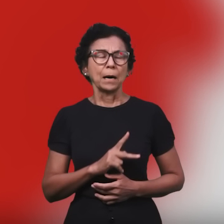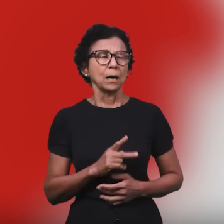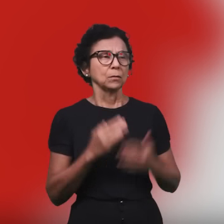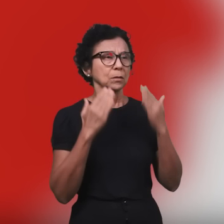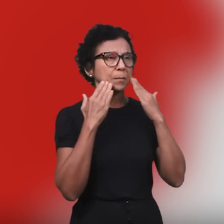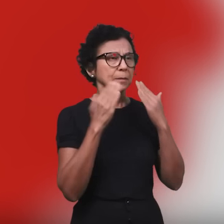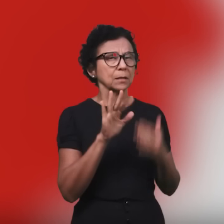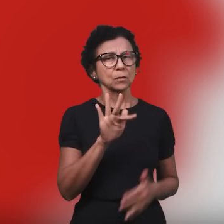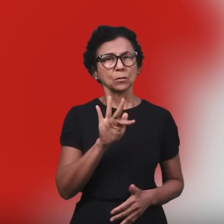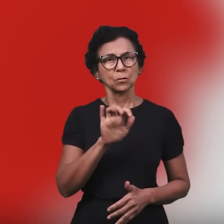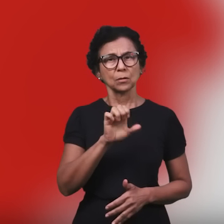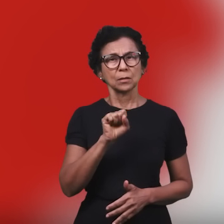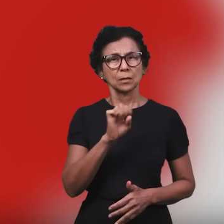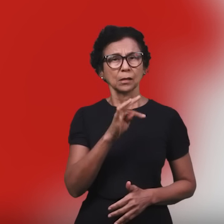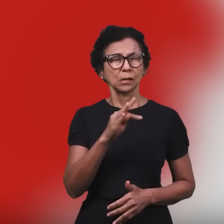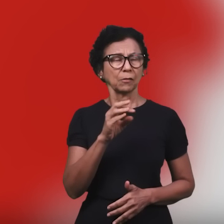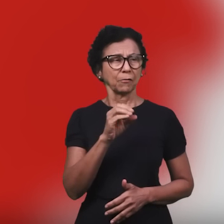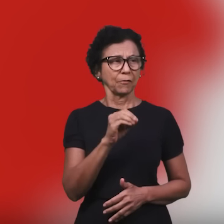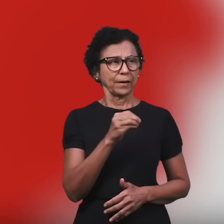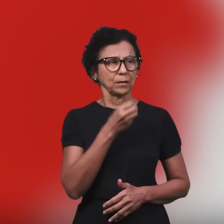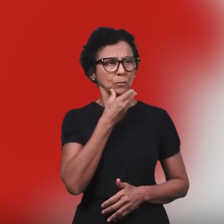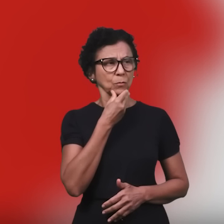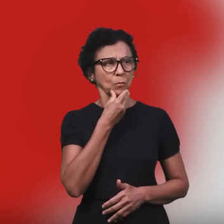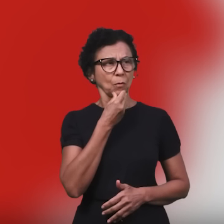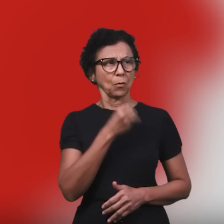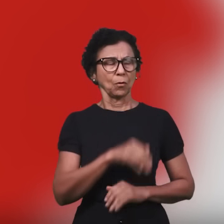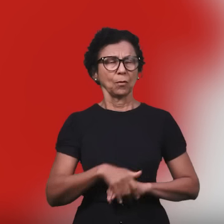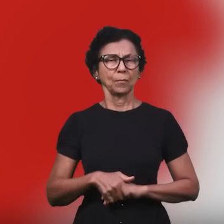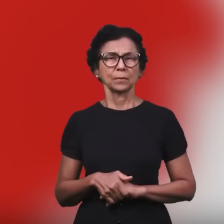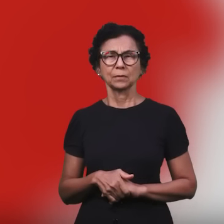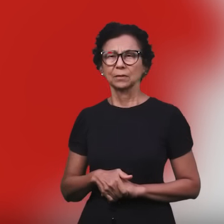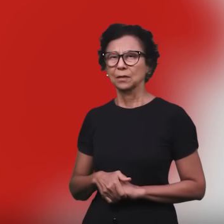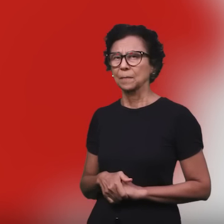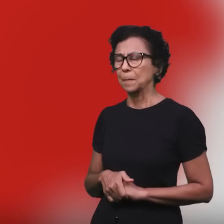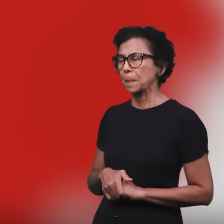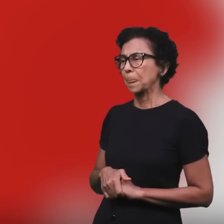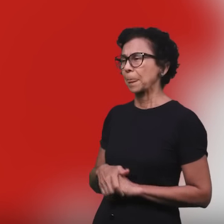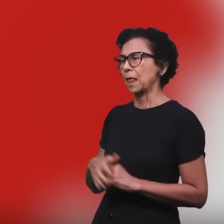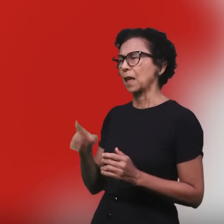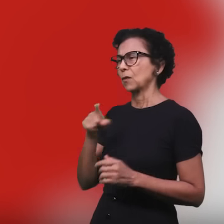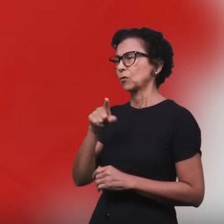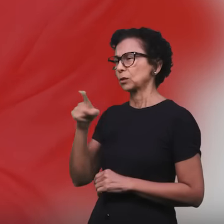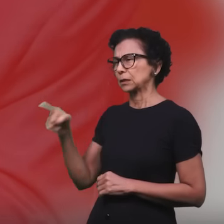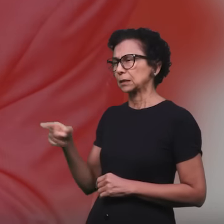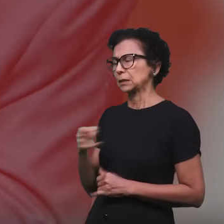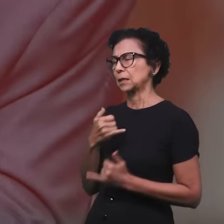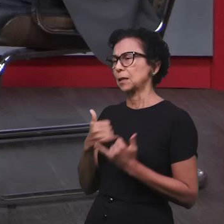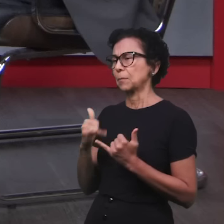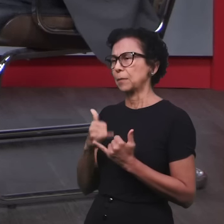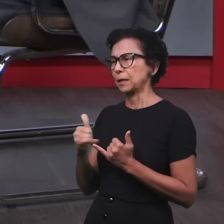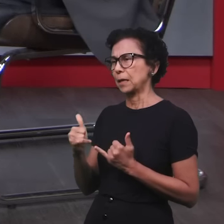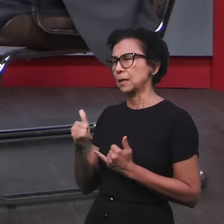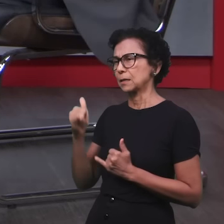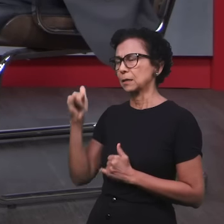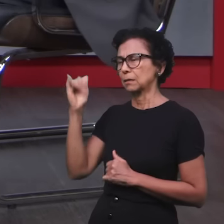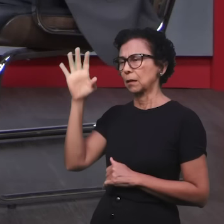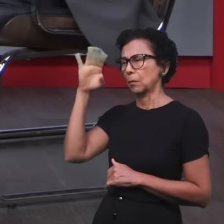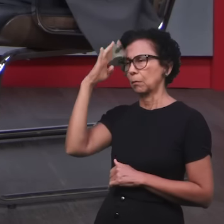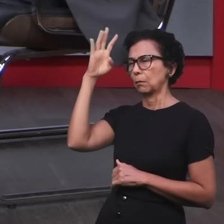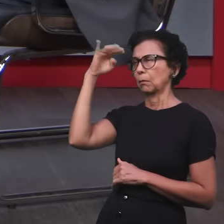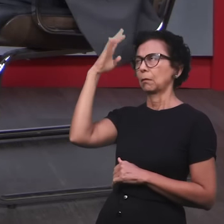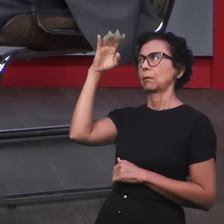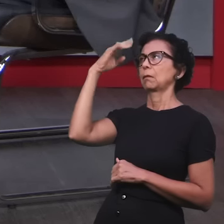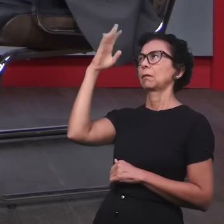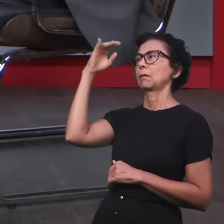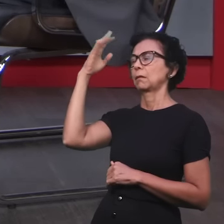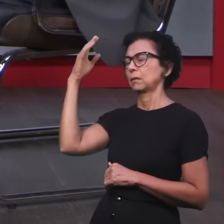letras te fazem delirar. Ele disse, não é letra. Quer dizer, então ele tinha ido além. O delírio dele era além da letra, porque o delírio